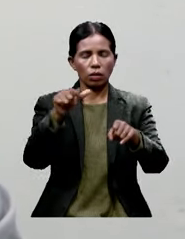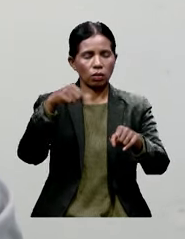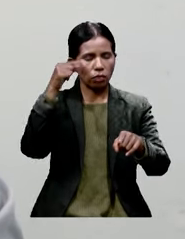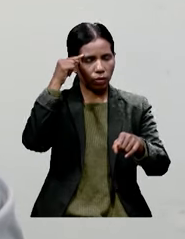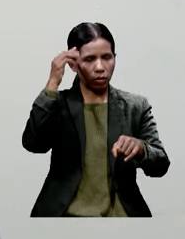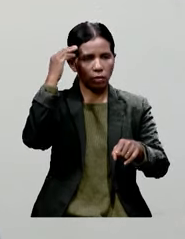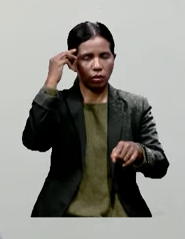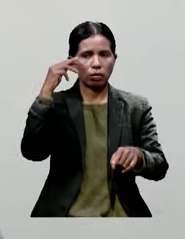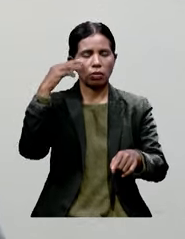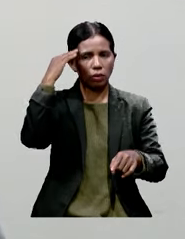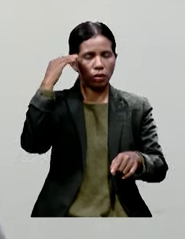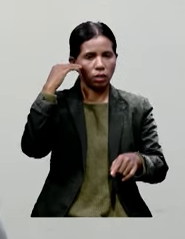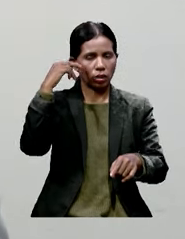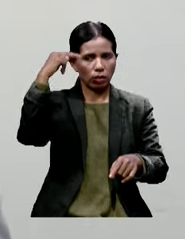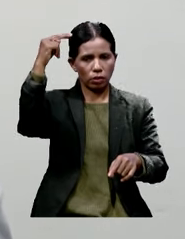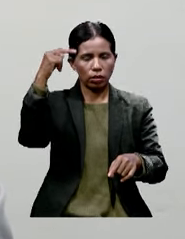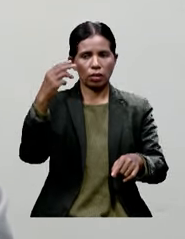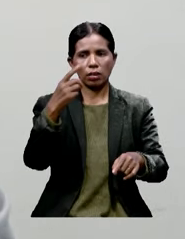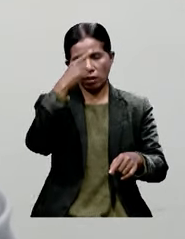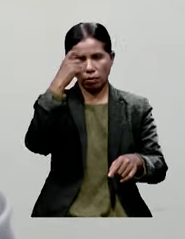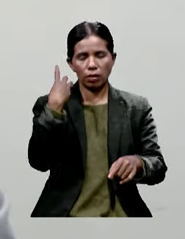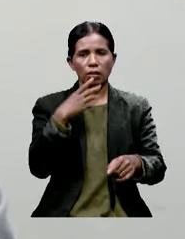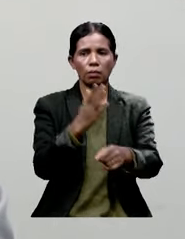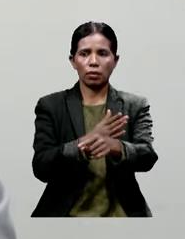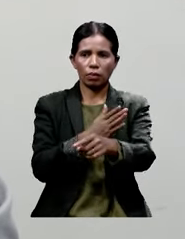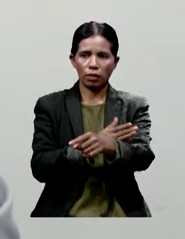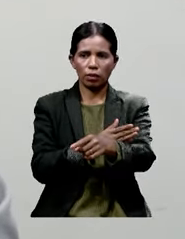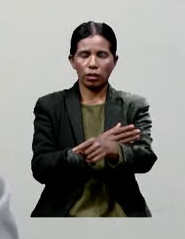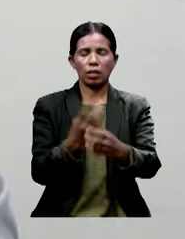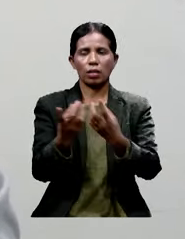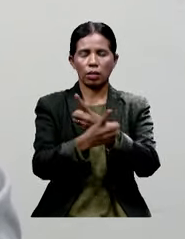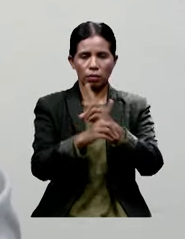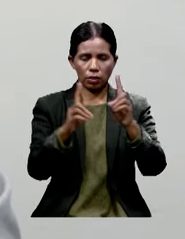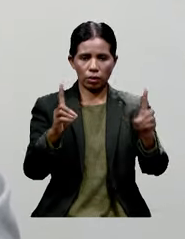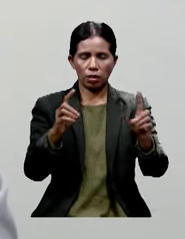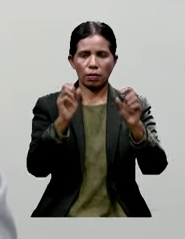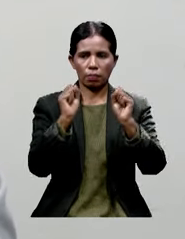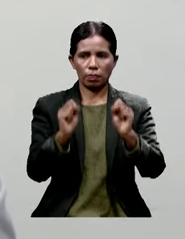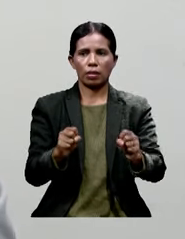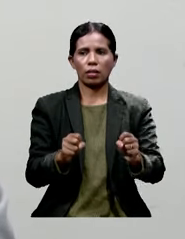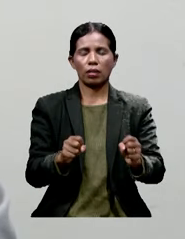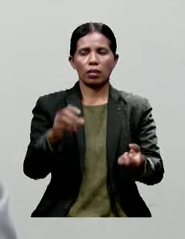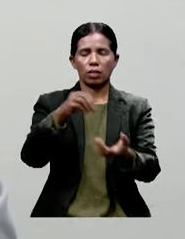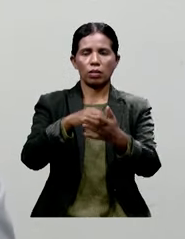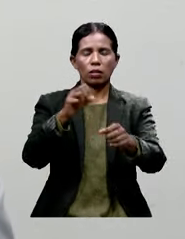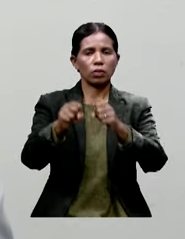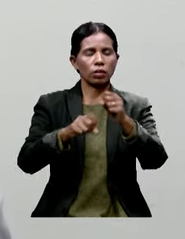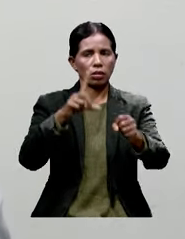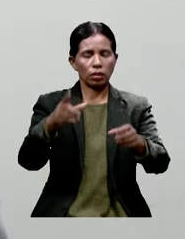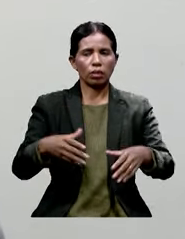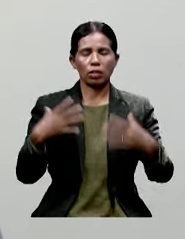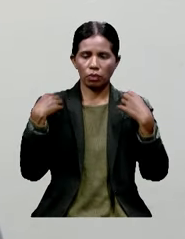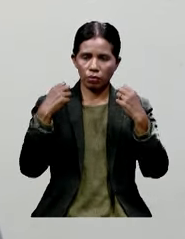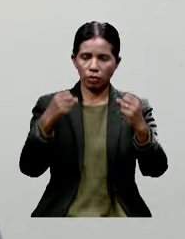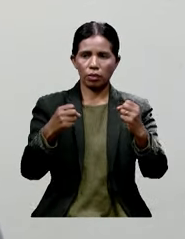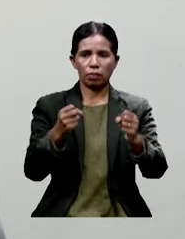ne ne e Timor, tambi Timor ite promove demokrasia ne be ke bele permite sociedade uto think forti